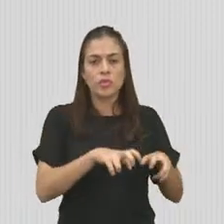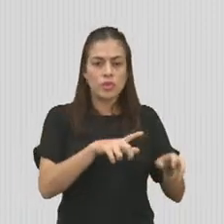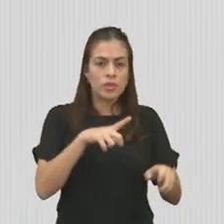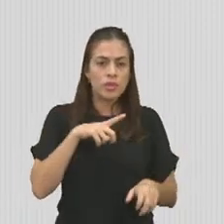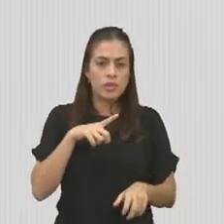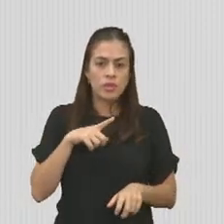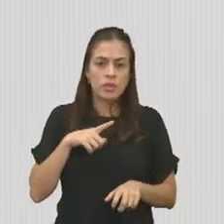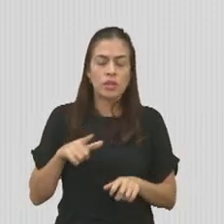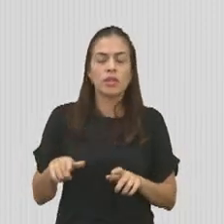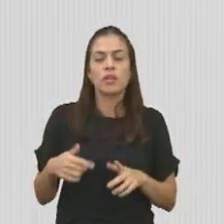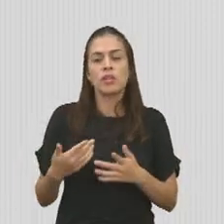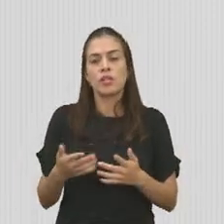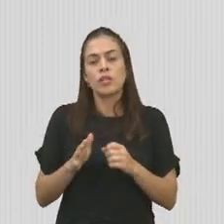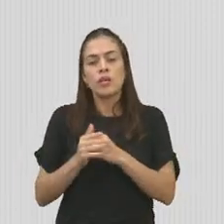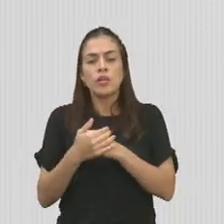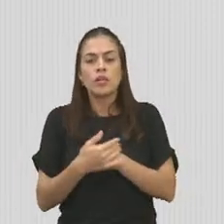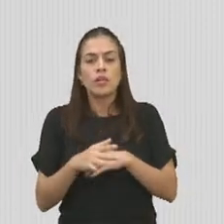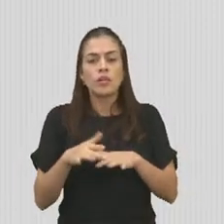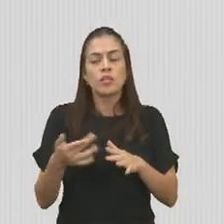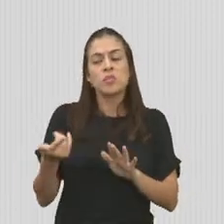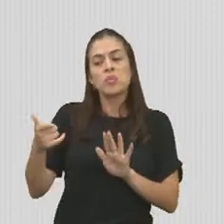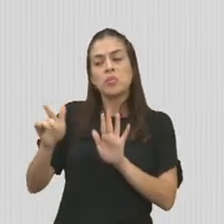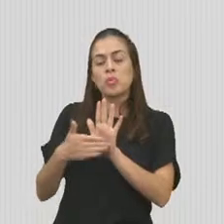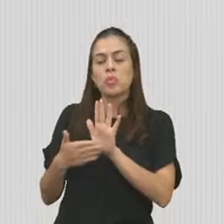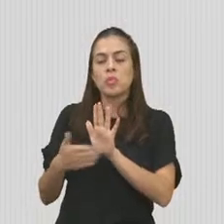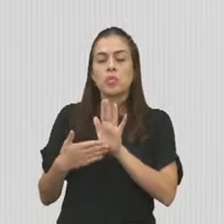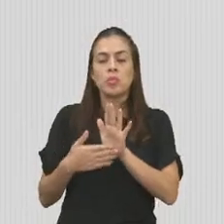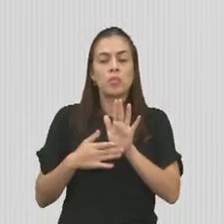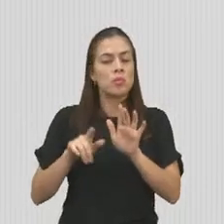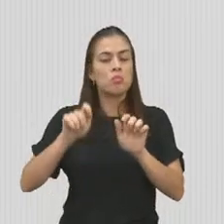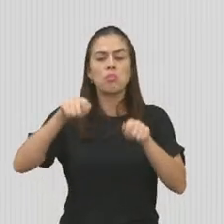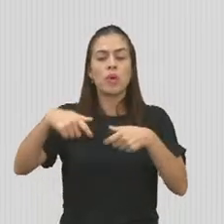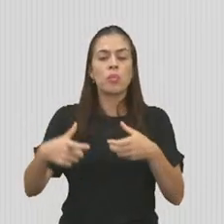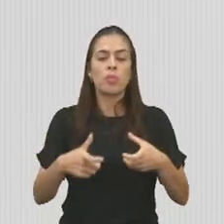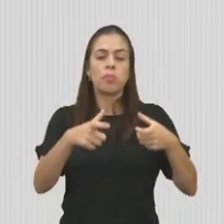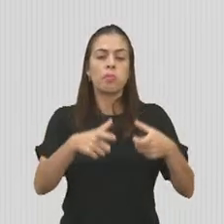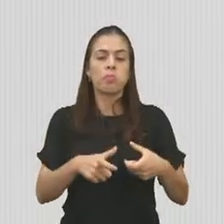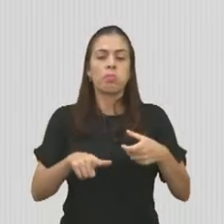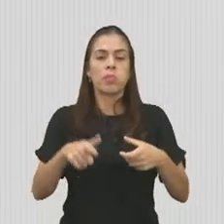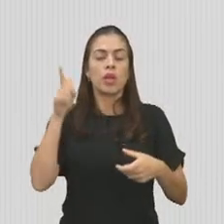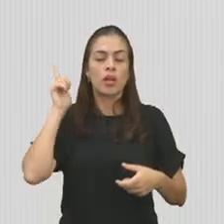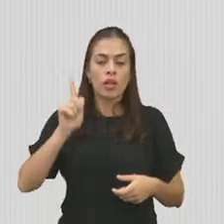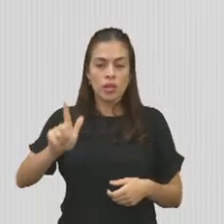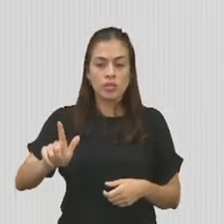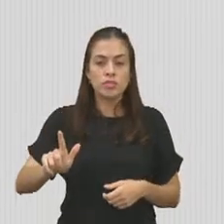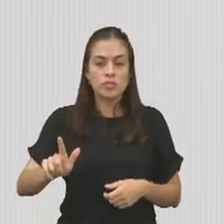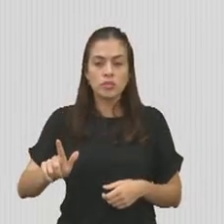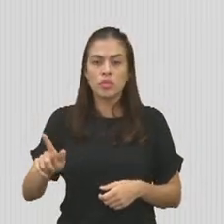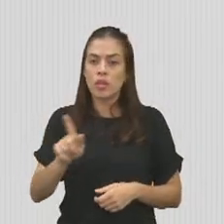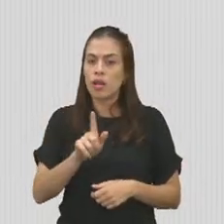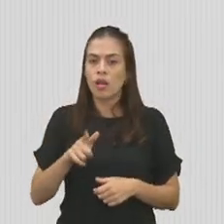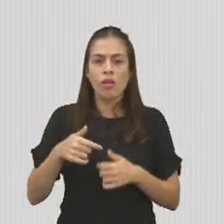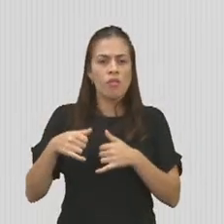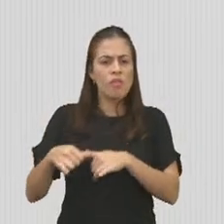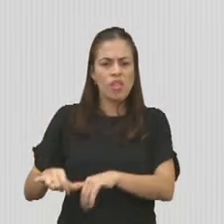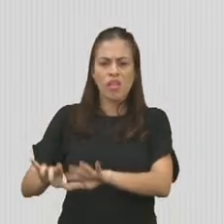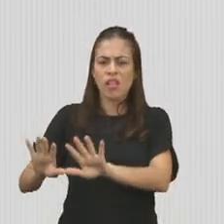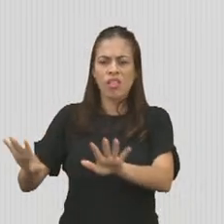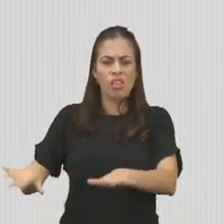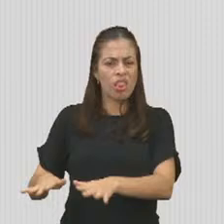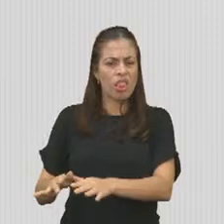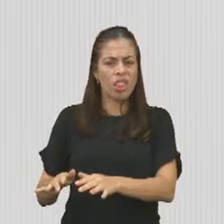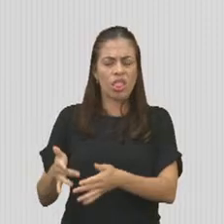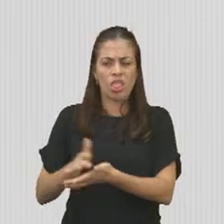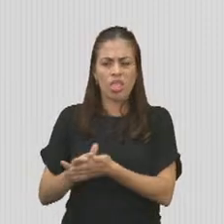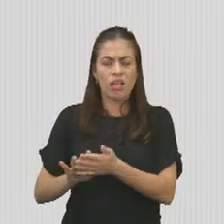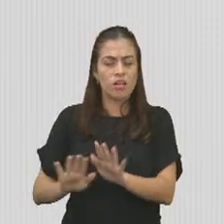biodiversidade de Jacareí, mas que algumas outras propostas são incompatíveis com o espaço da ETEC, que ele garantiu para a gente que não é ocioso. A gente teve aqui